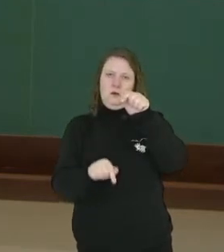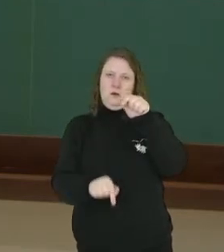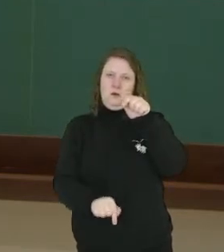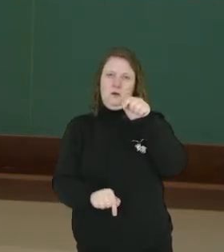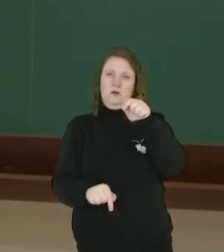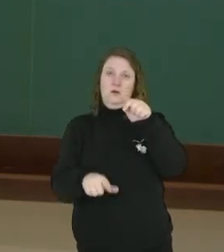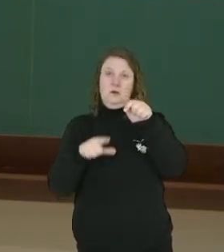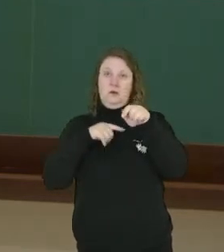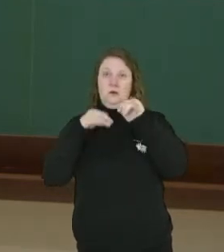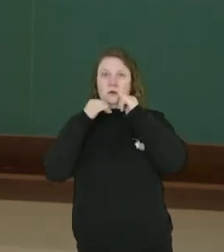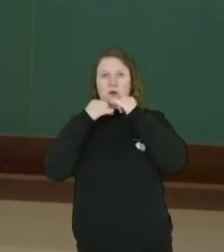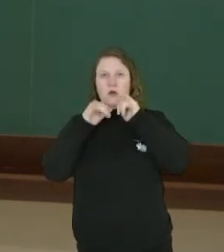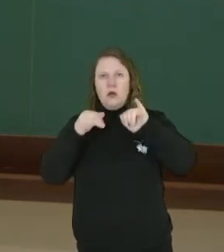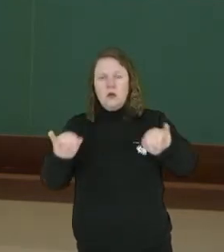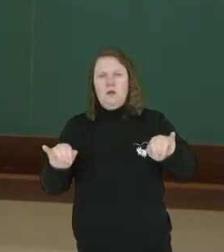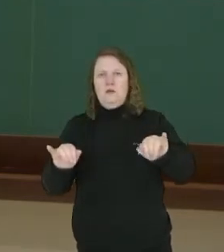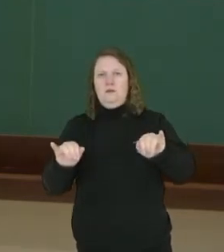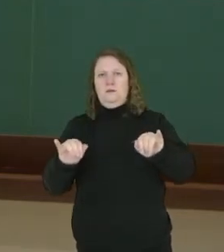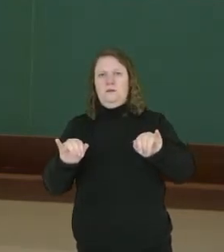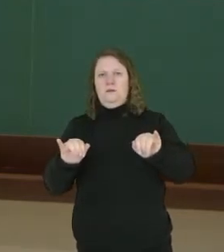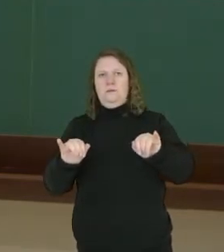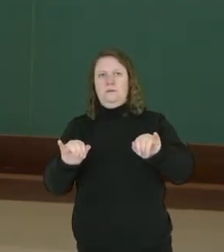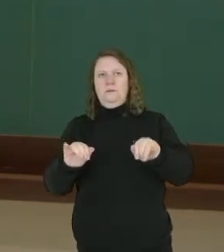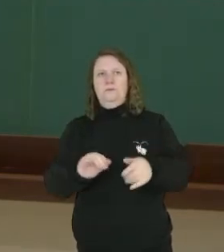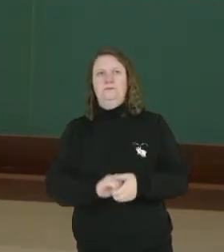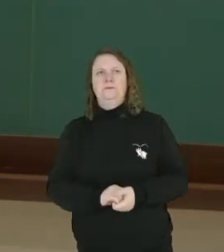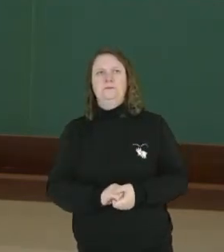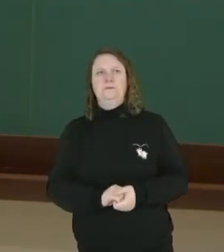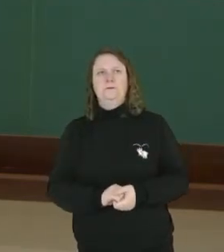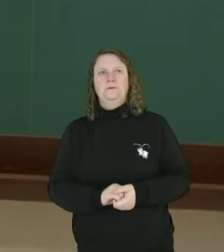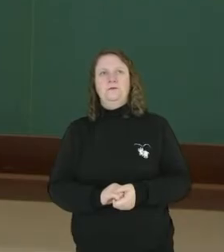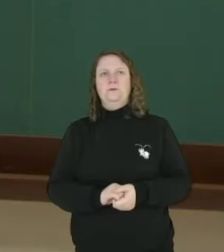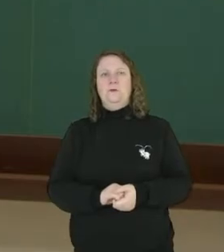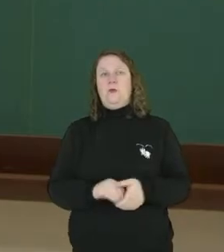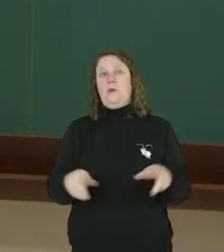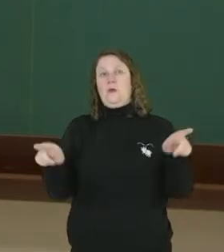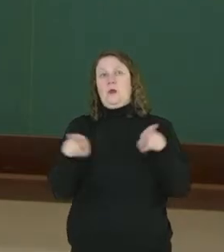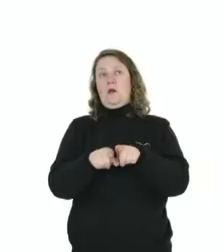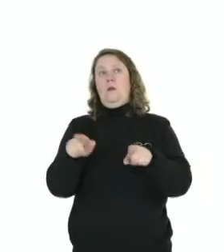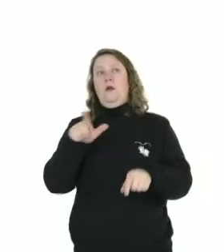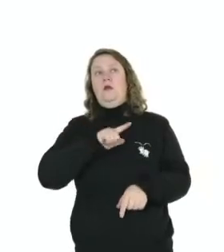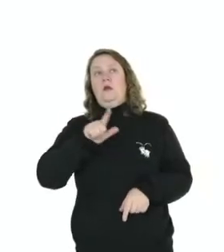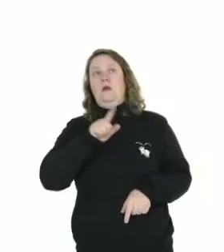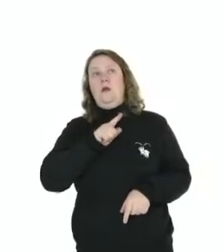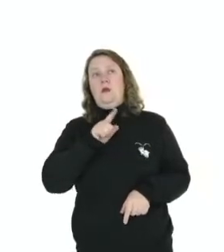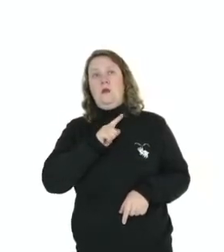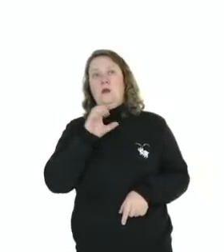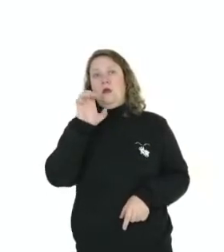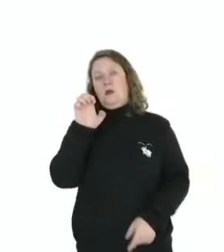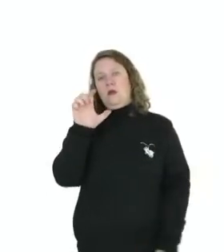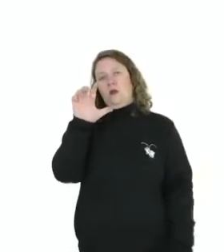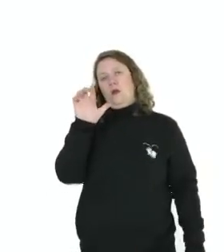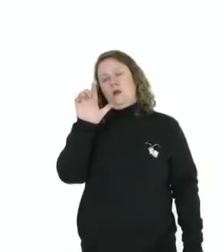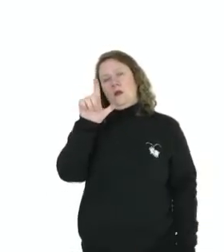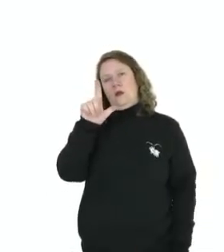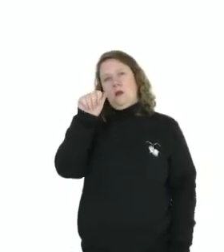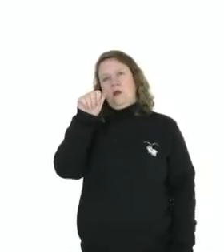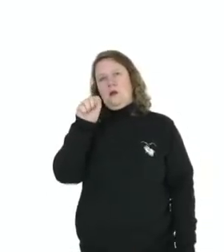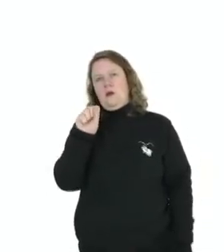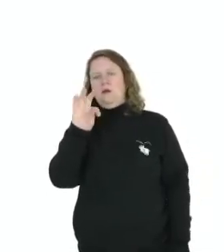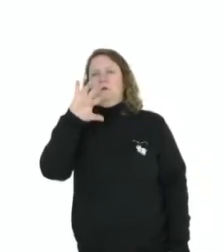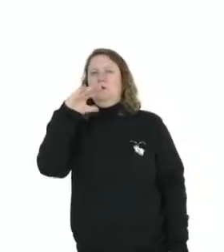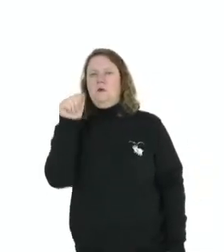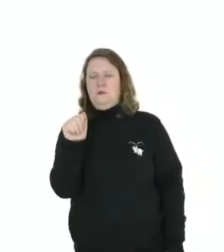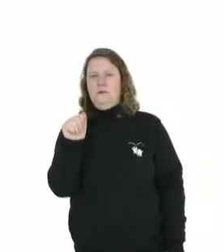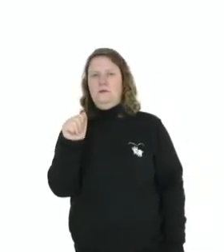potencial gravitacional também está diminuindo. Bem, também nós temos a chamada energia elástica, certo? Que